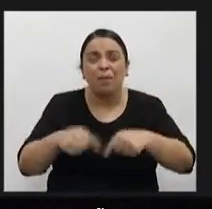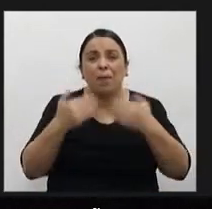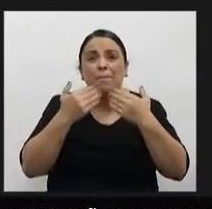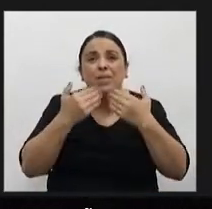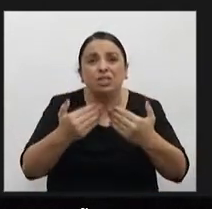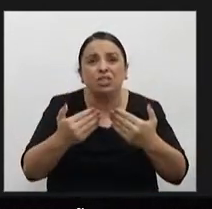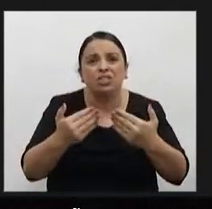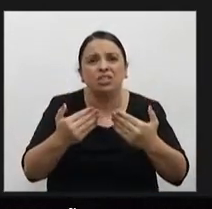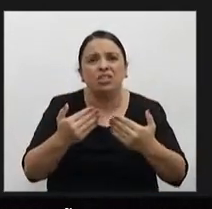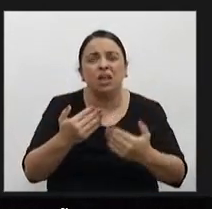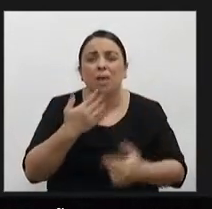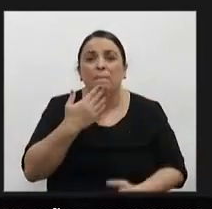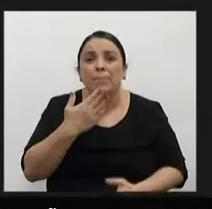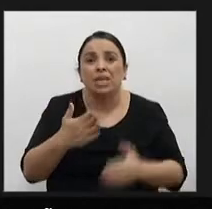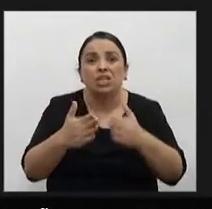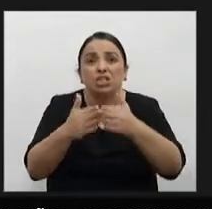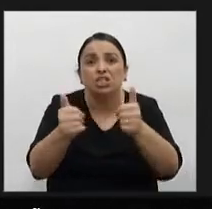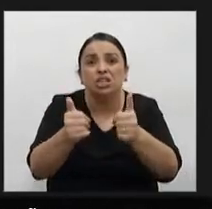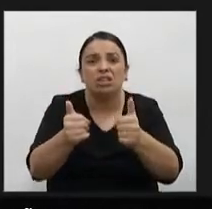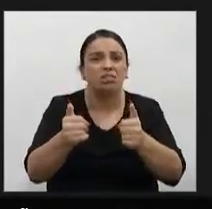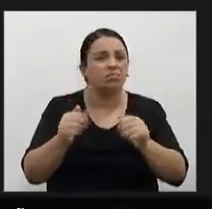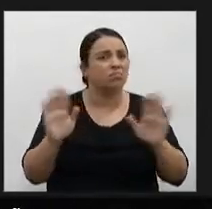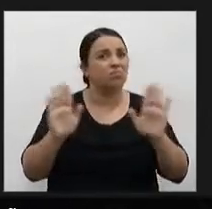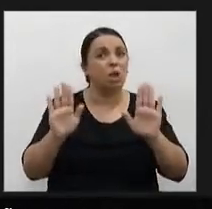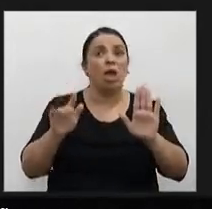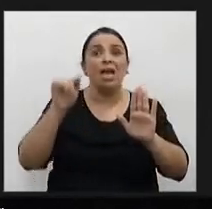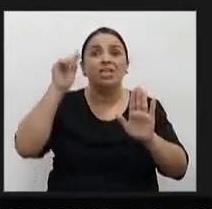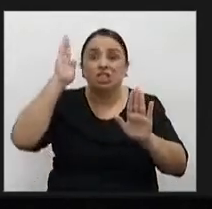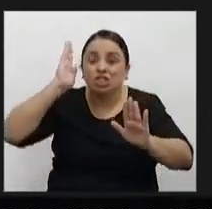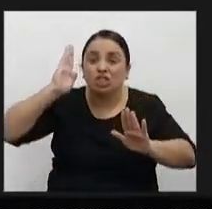Isso é um direito adquirido.